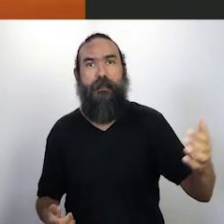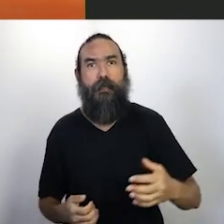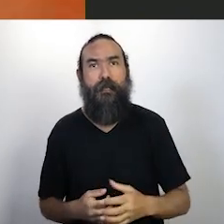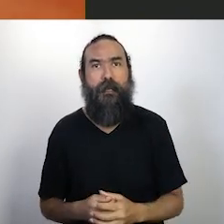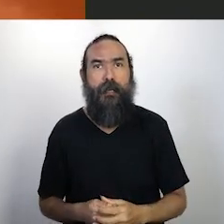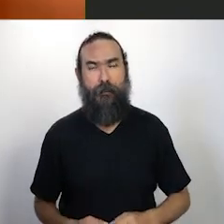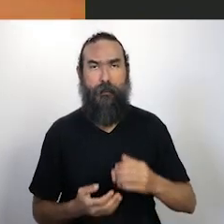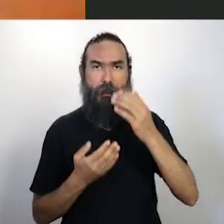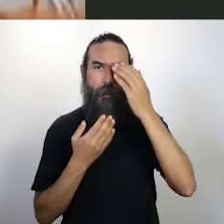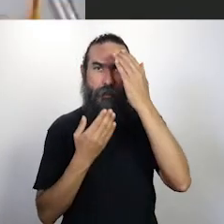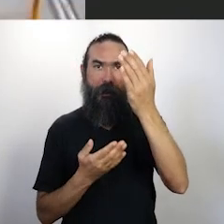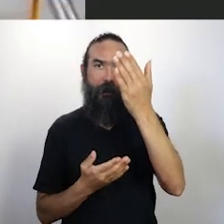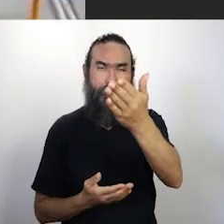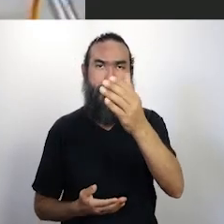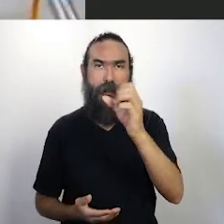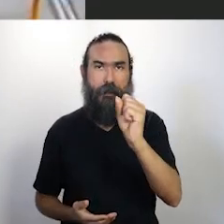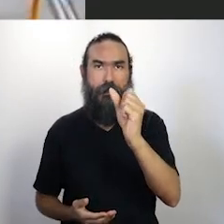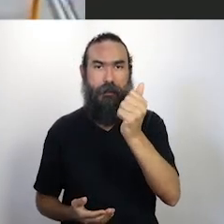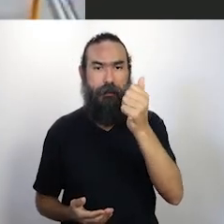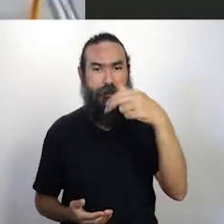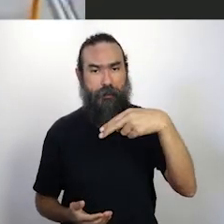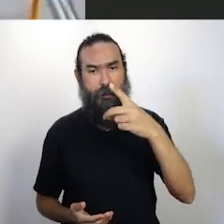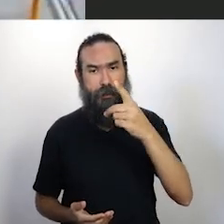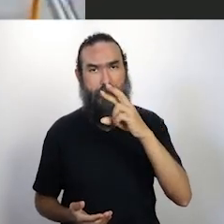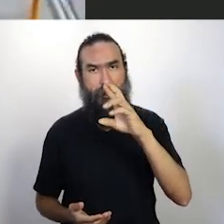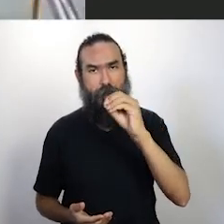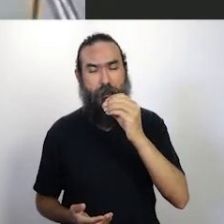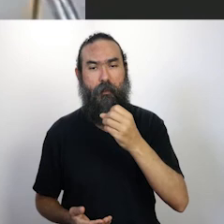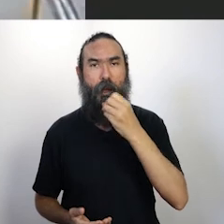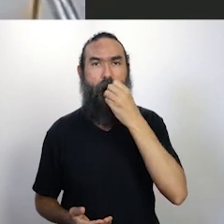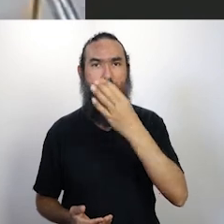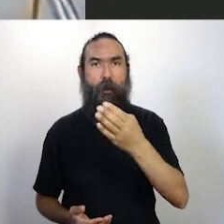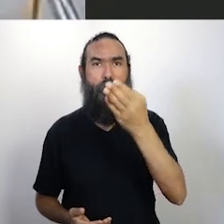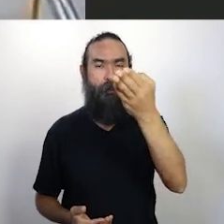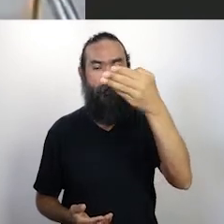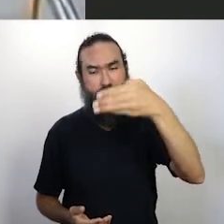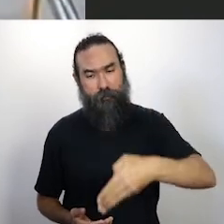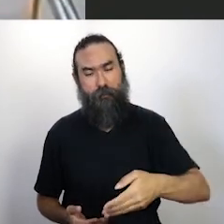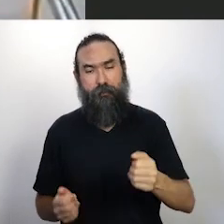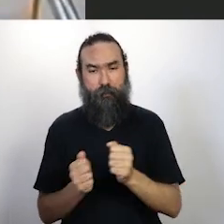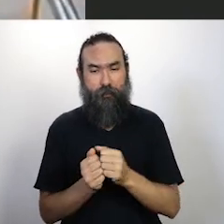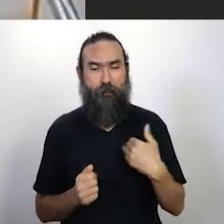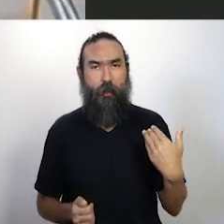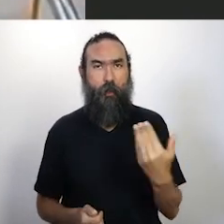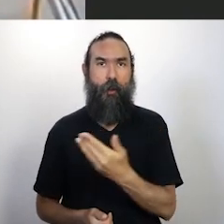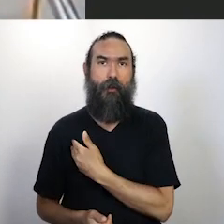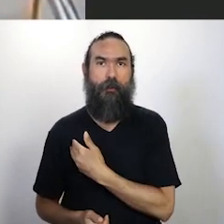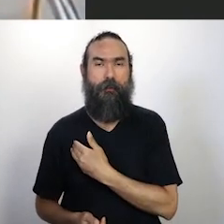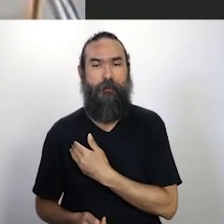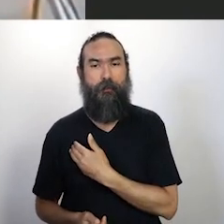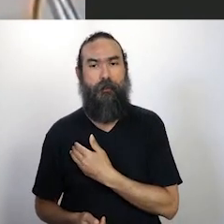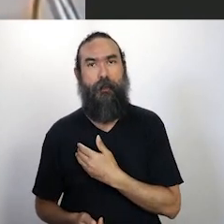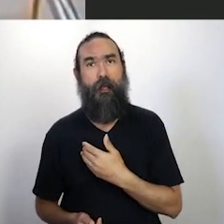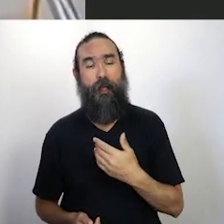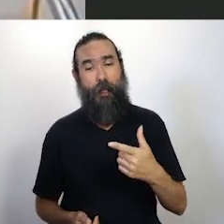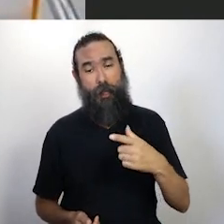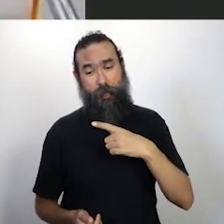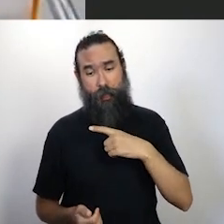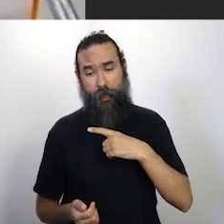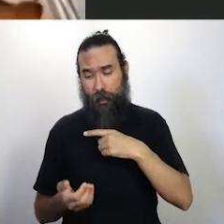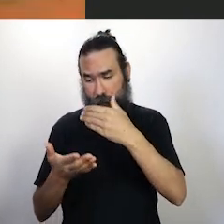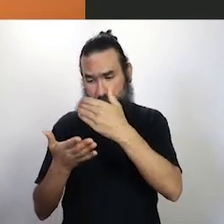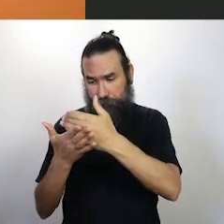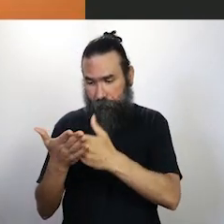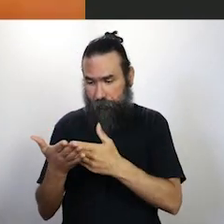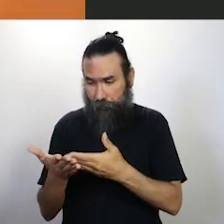Obrigado Sandro muito bom ter você conosco a gente tem aqui algumas perguntas eu vou